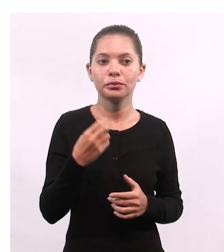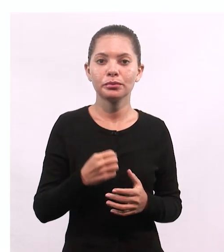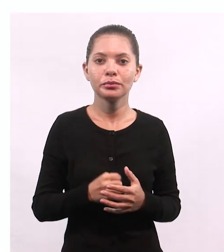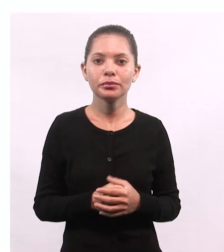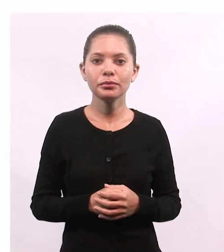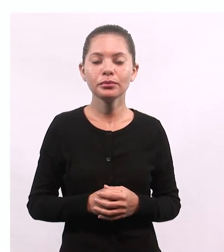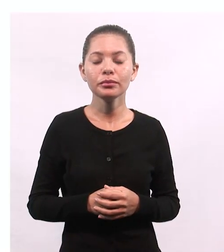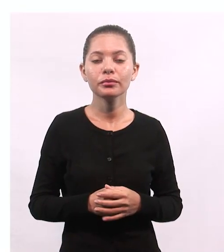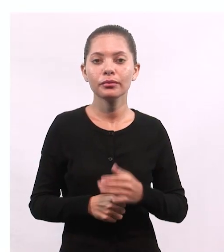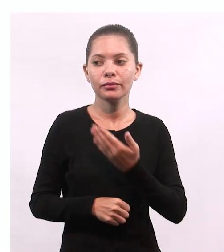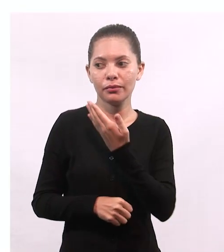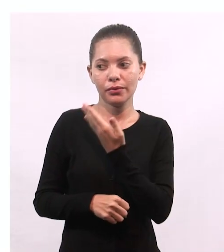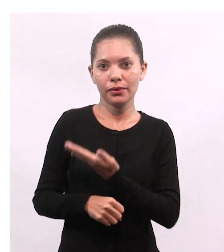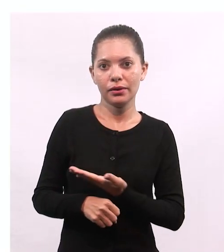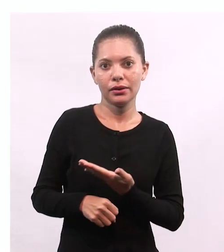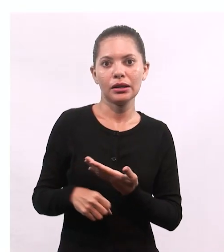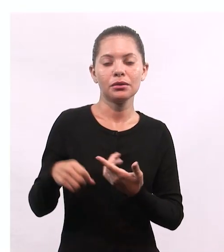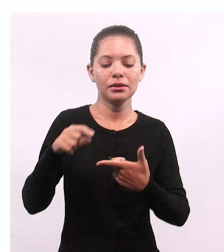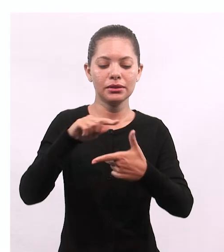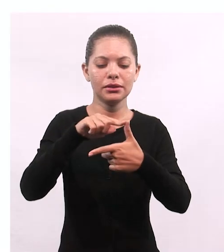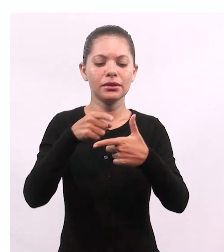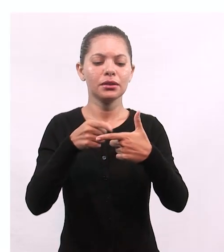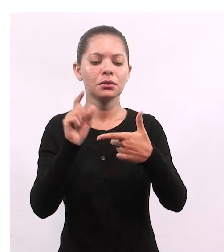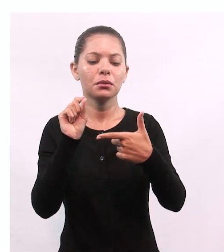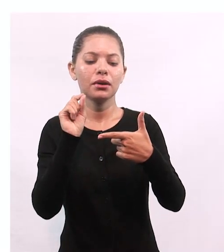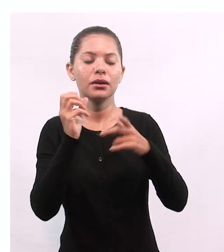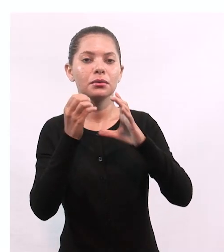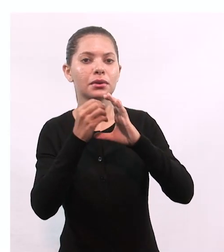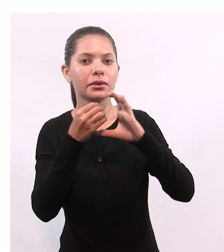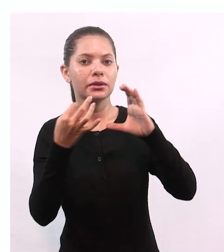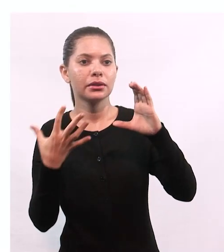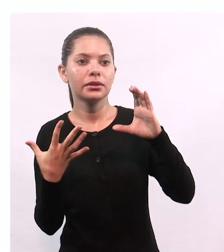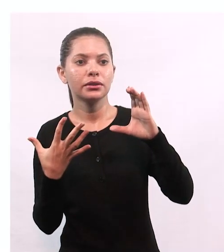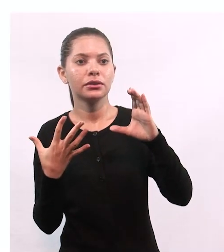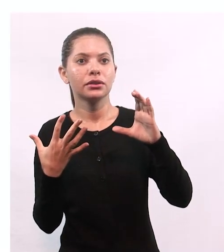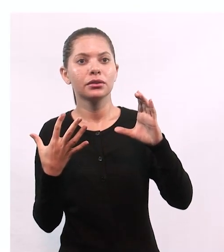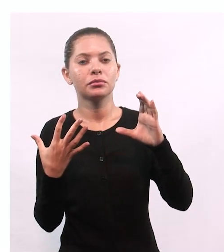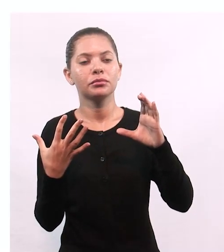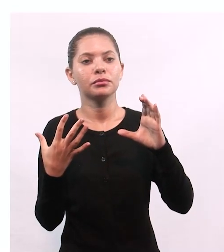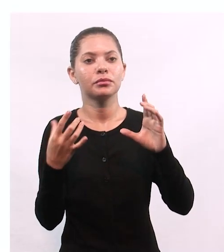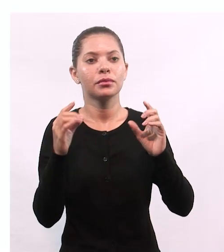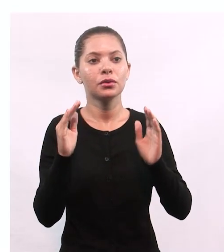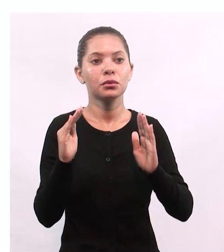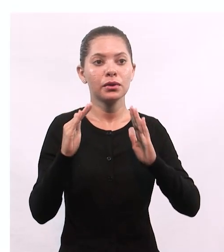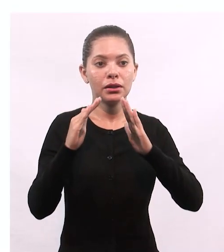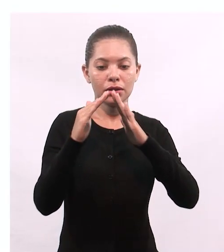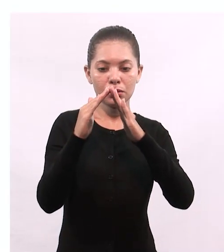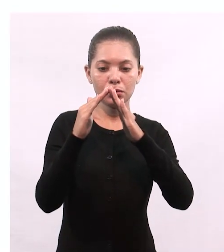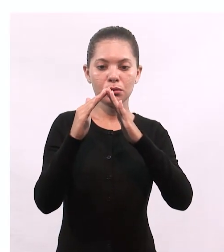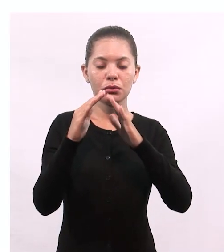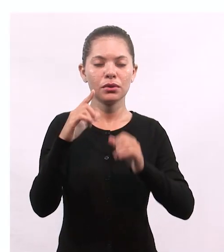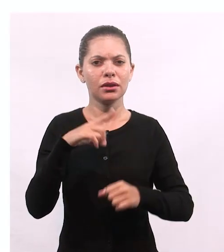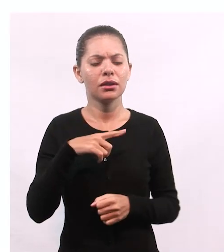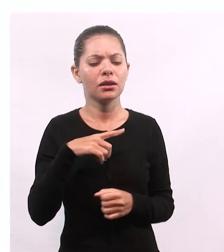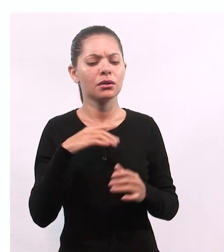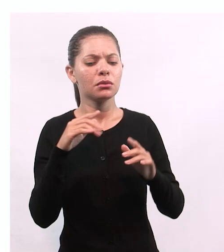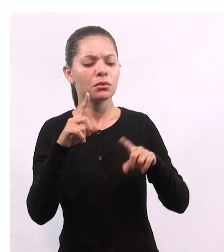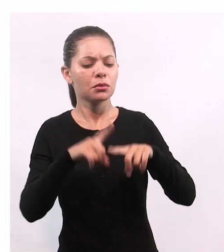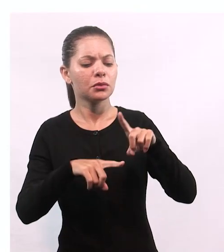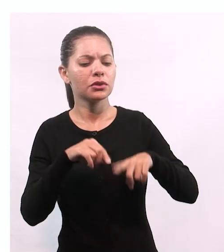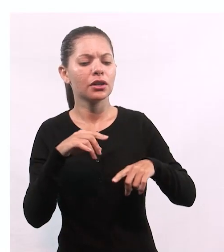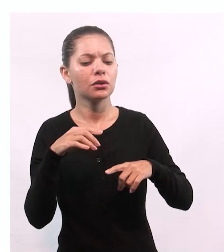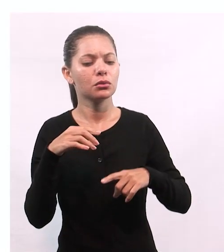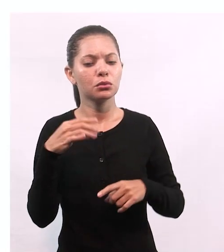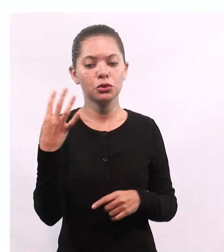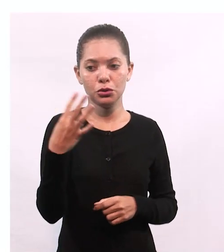Ou no esquadro. Então, esse ângulo reto vai ser uma característica do retângulo. Então, se eu tenho um objeto